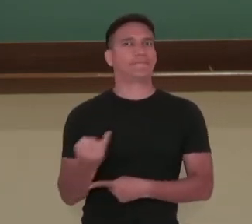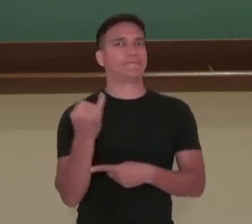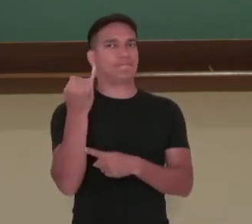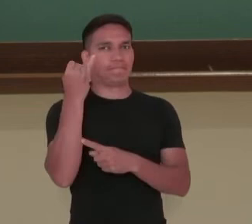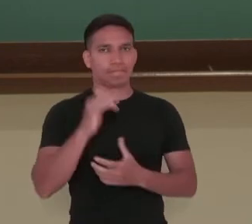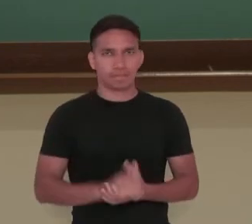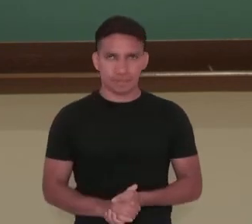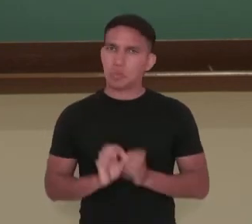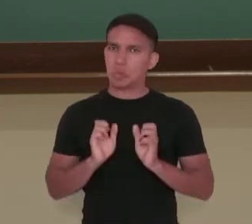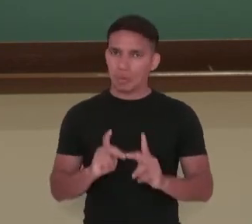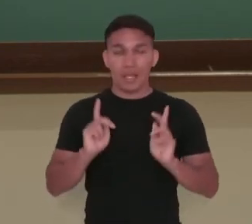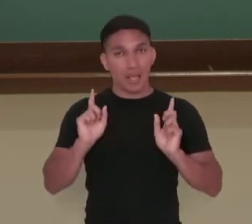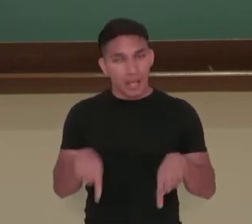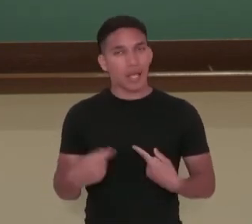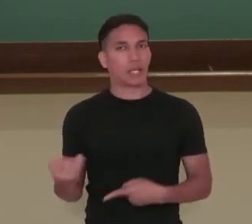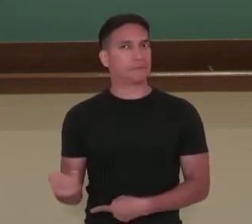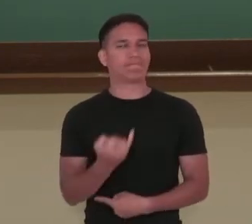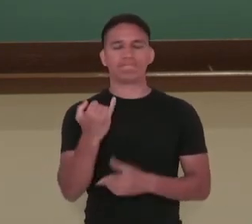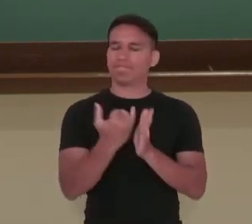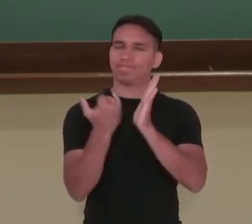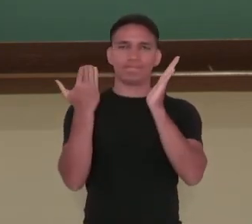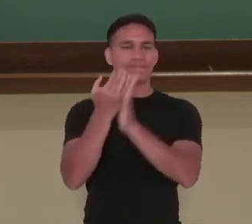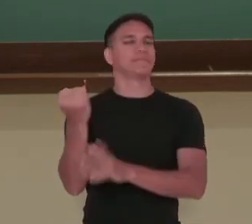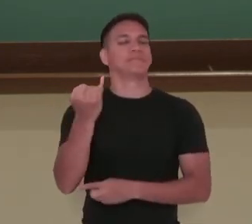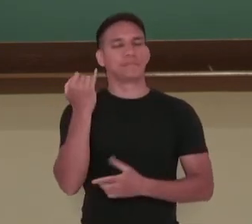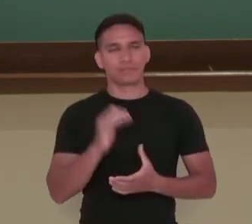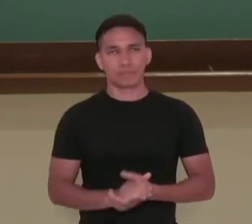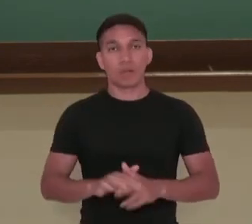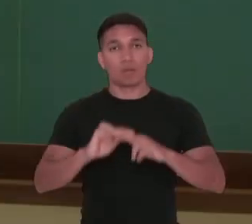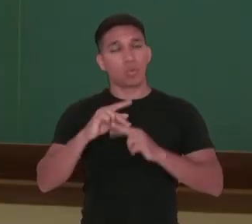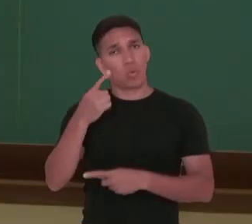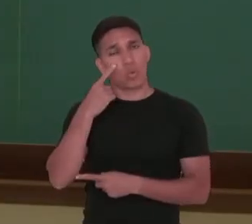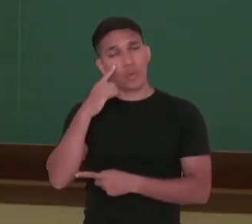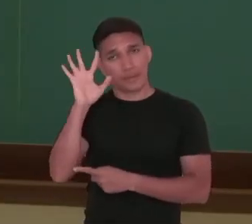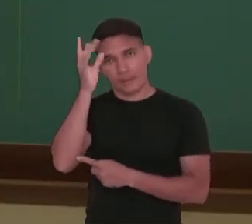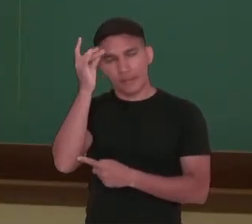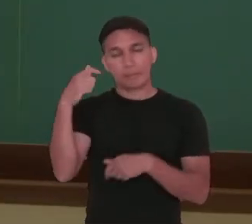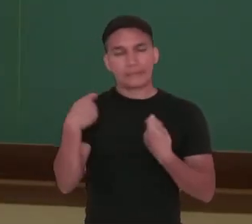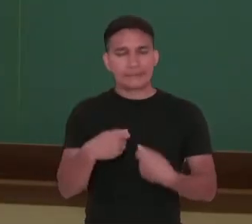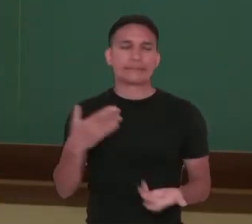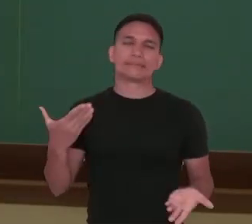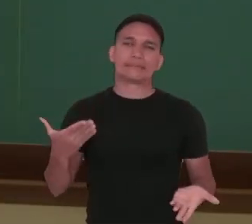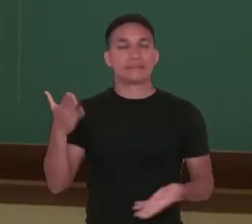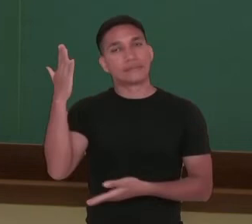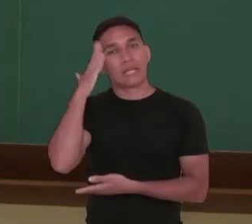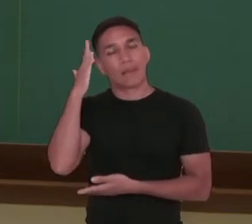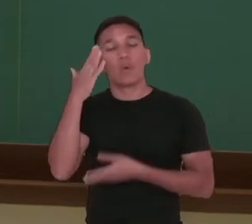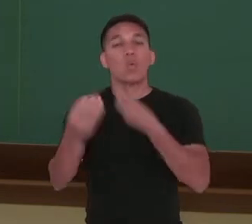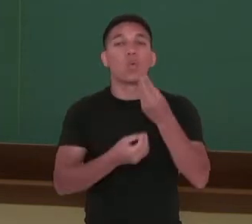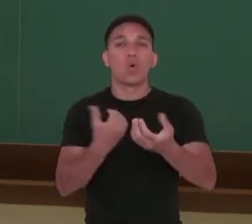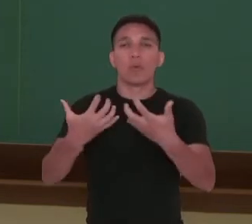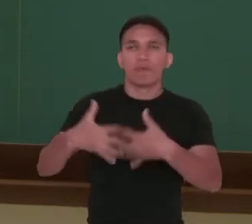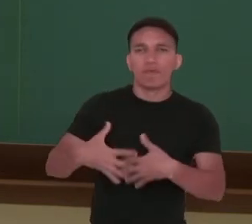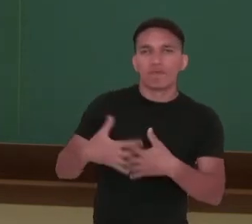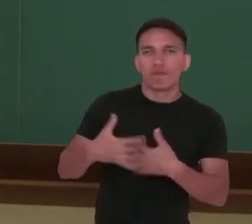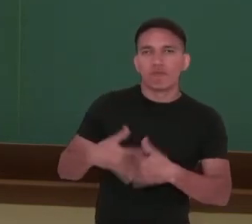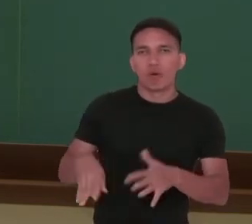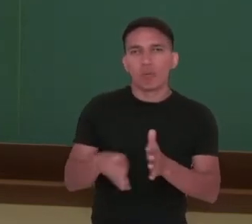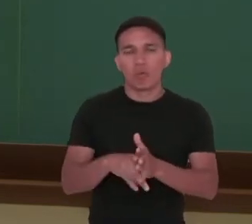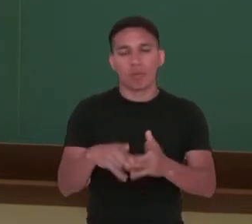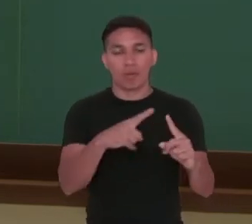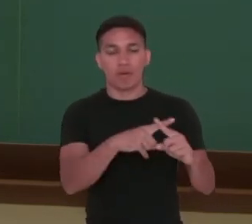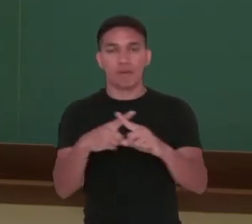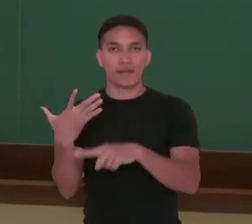importante, beleza? Ela é muito, muito importante. Então, repare bem, a gente tem que saber como trabalhar com a